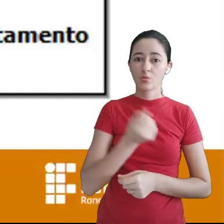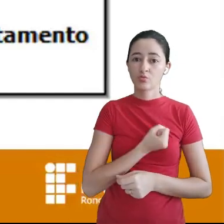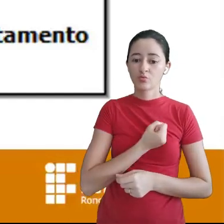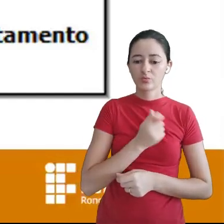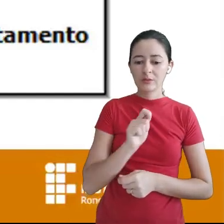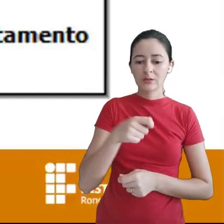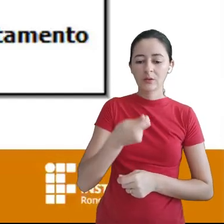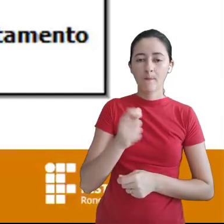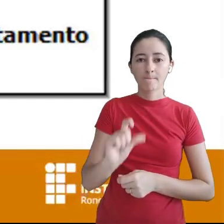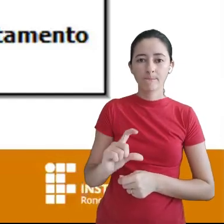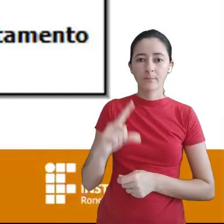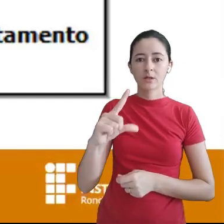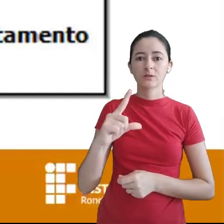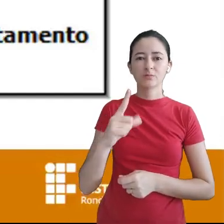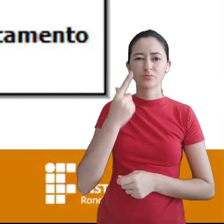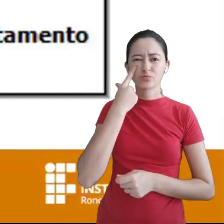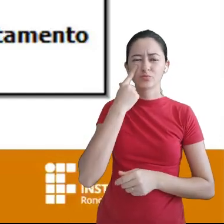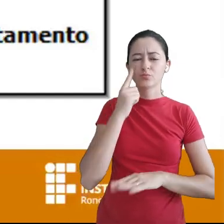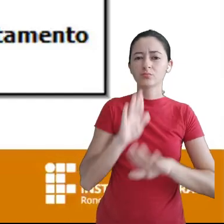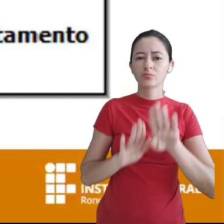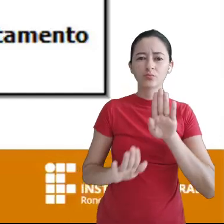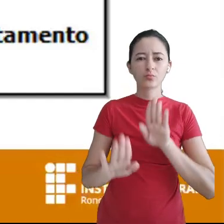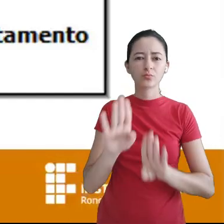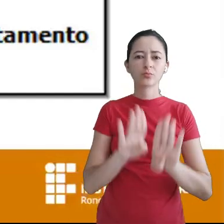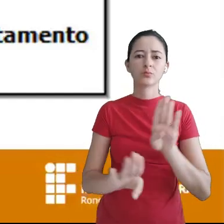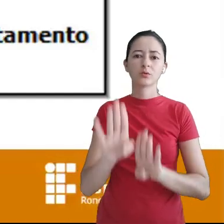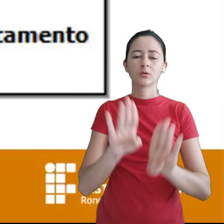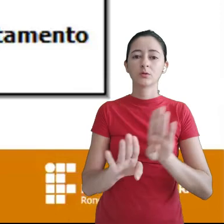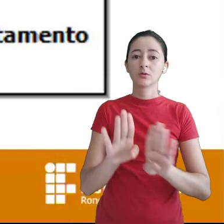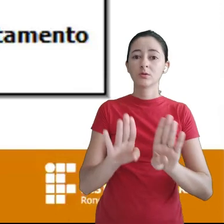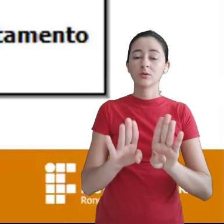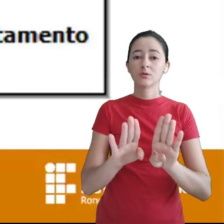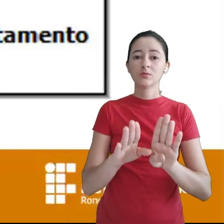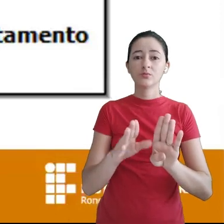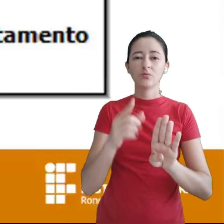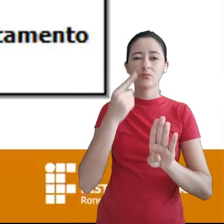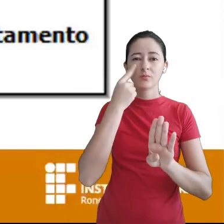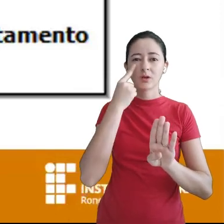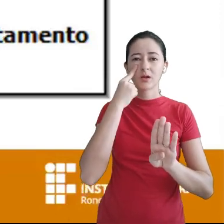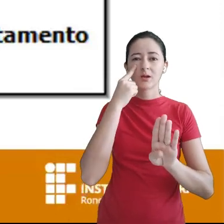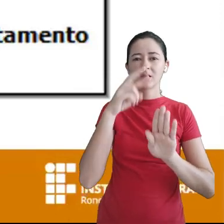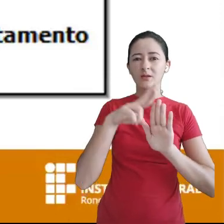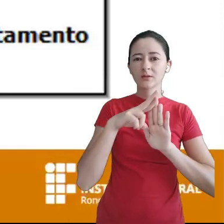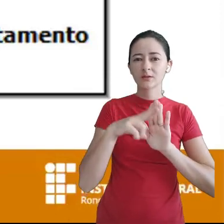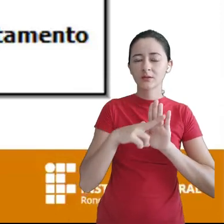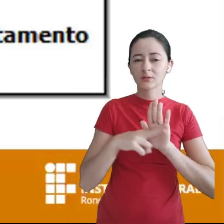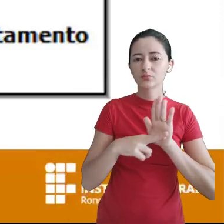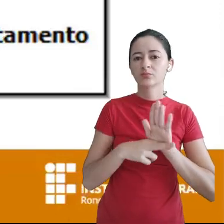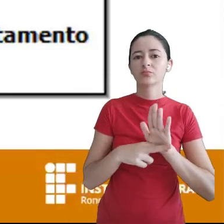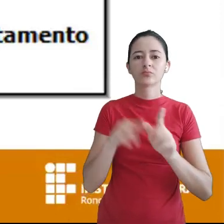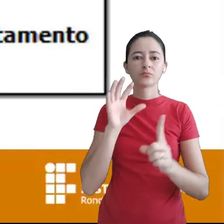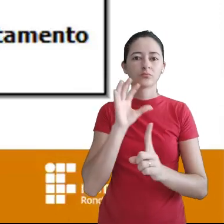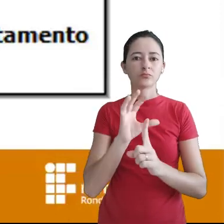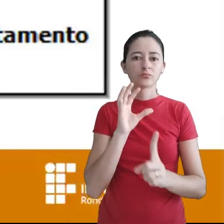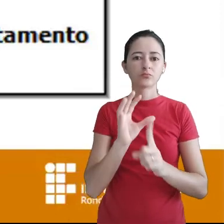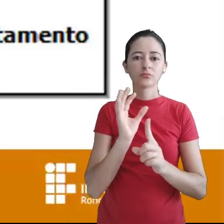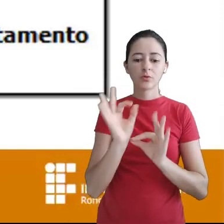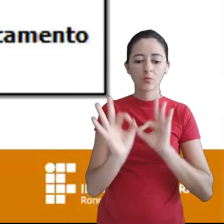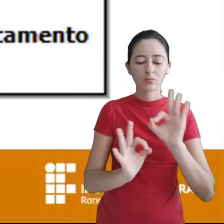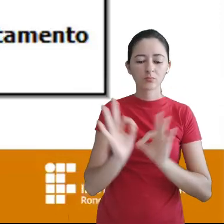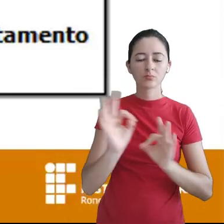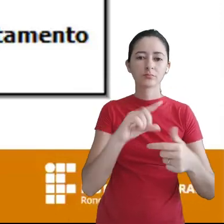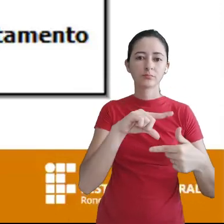Façam a cardinalidade máxima bem feita, com muita atenção, usando as regrinhas que eu acabei de ensinar, porque ela influencia